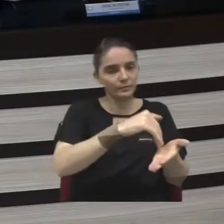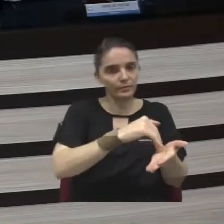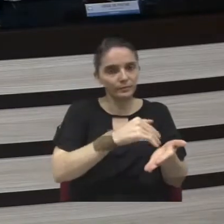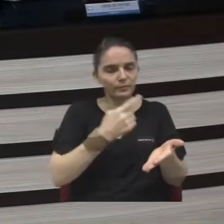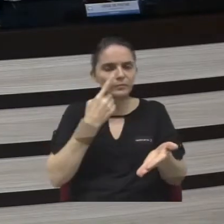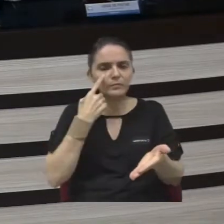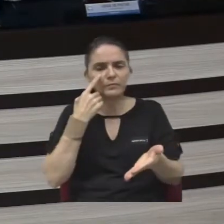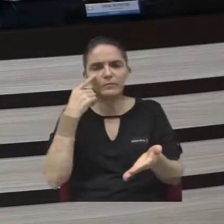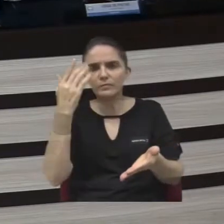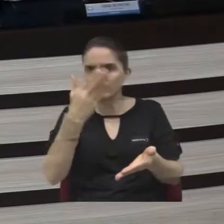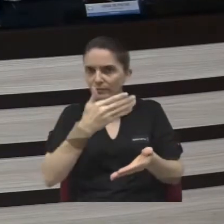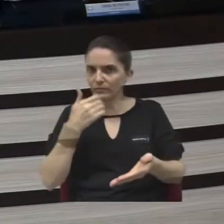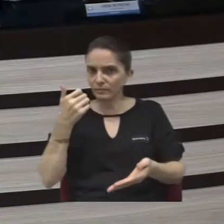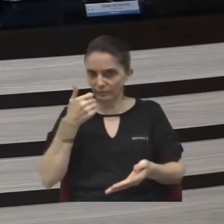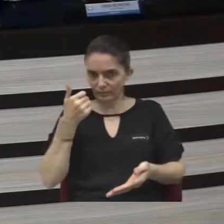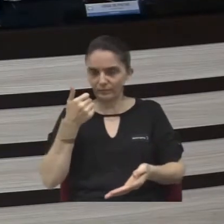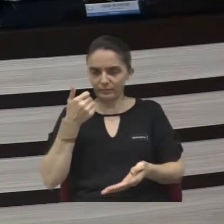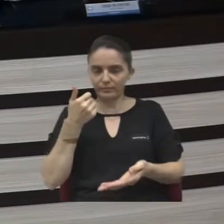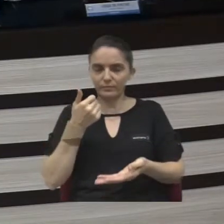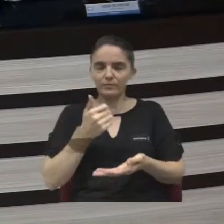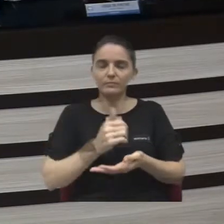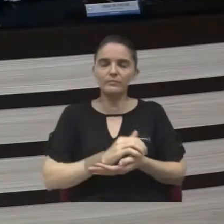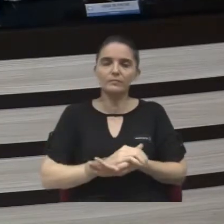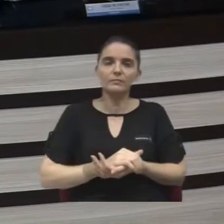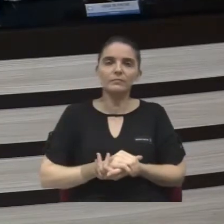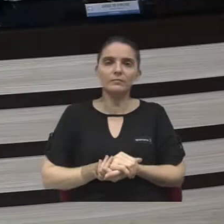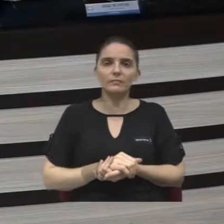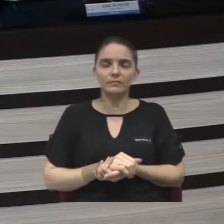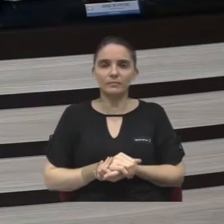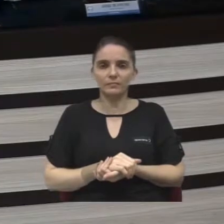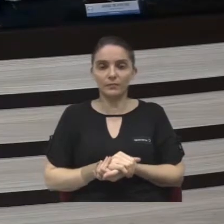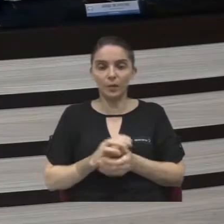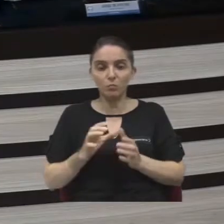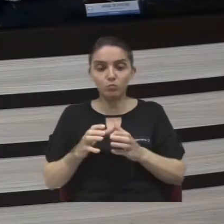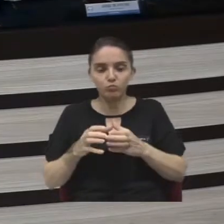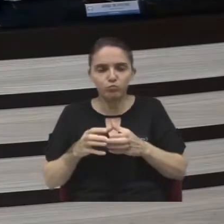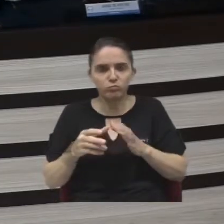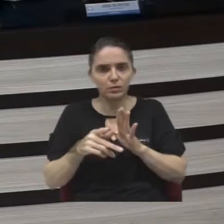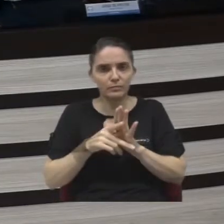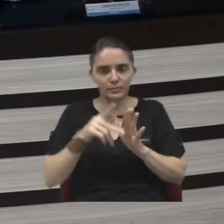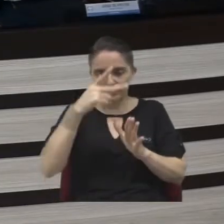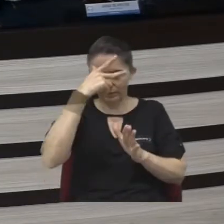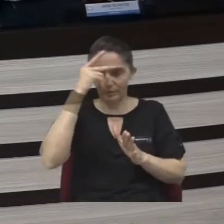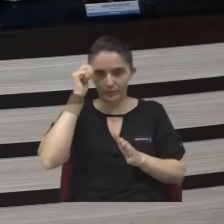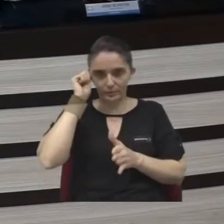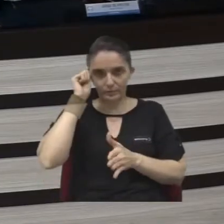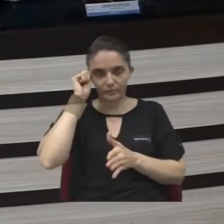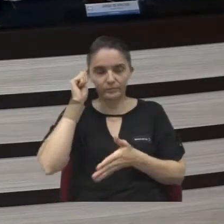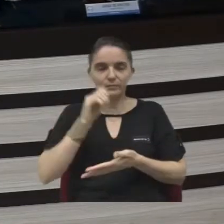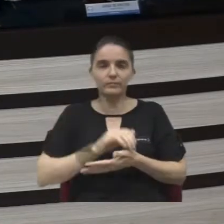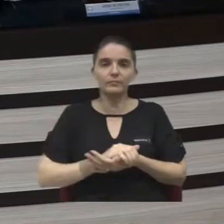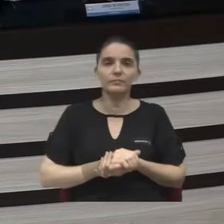das secretarias municipais e autarquias que compõem o Poder Executivo Municipal.